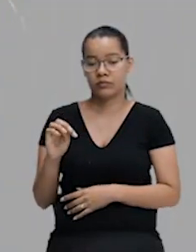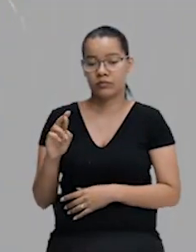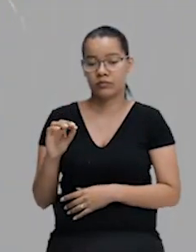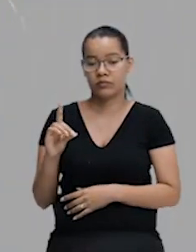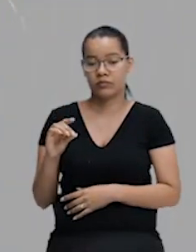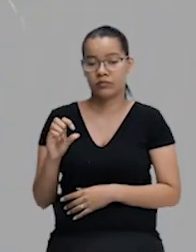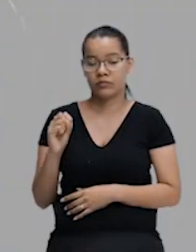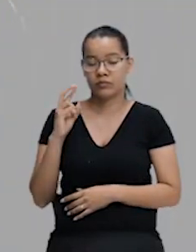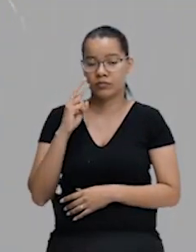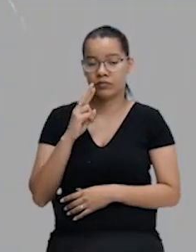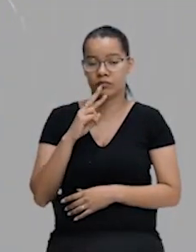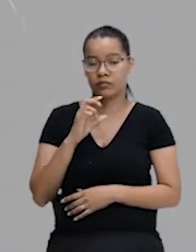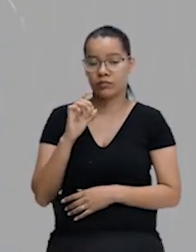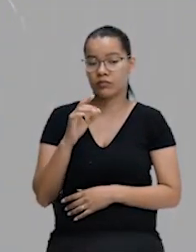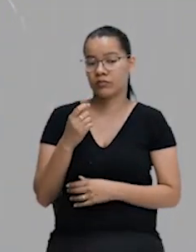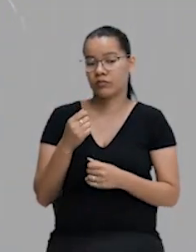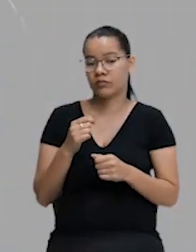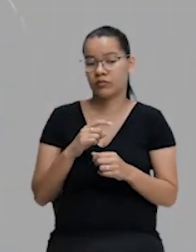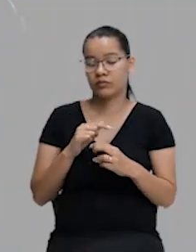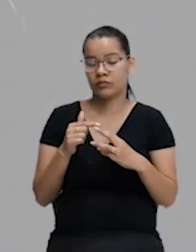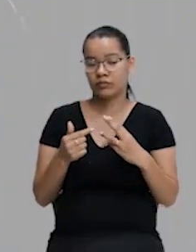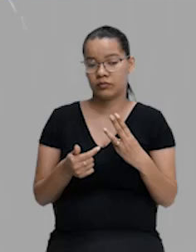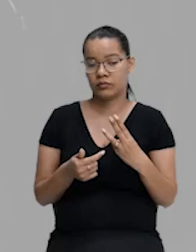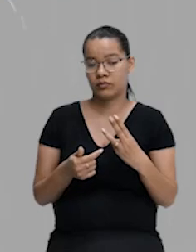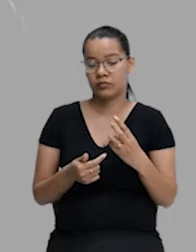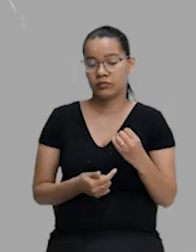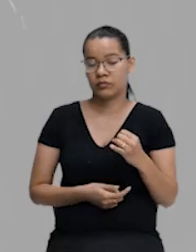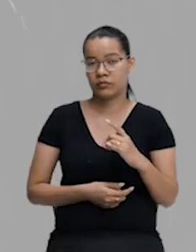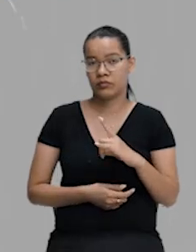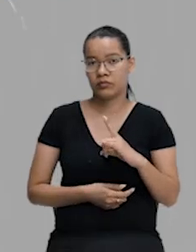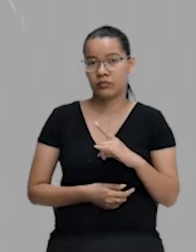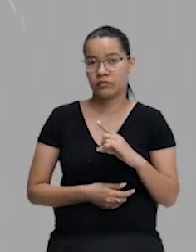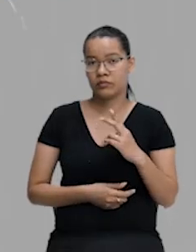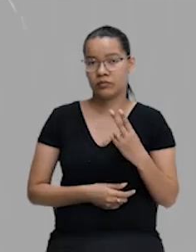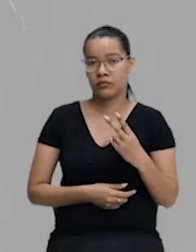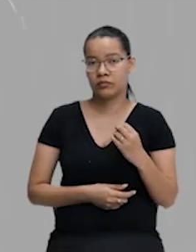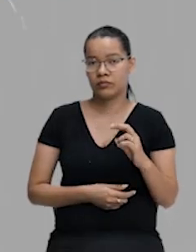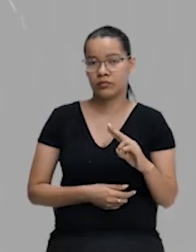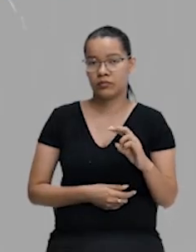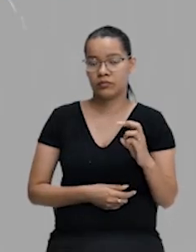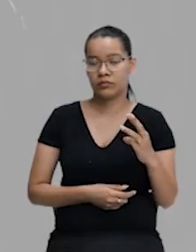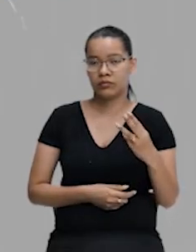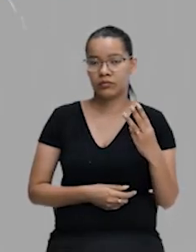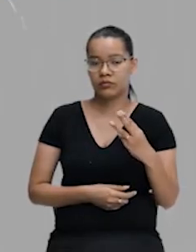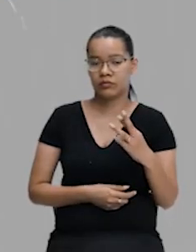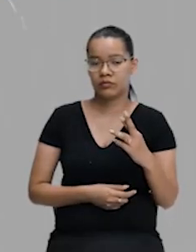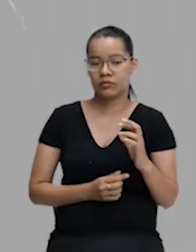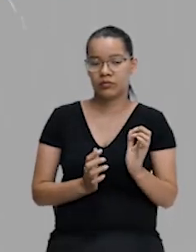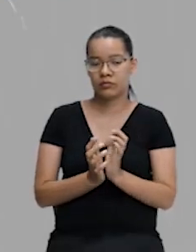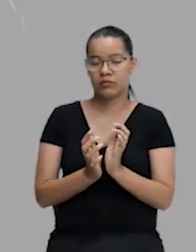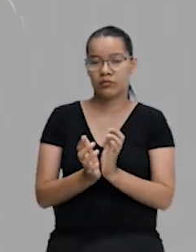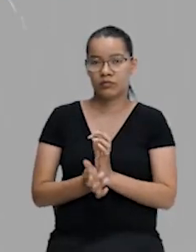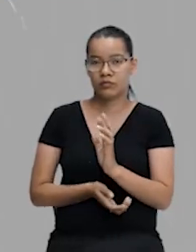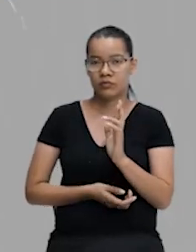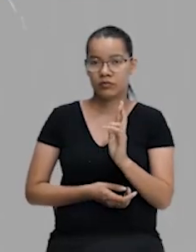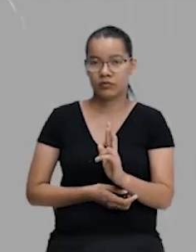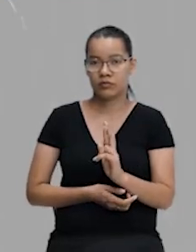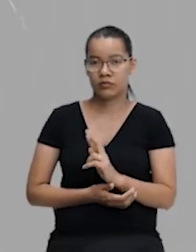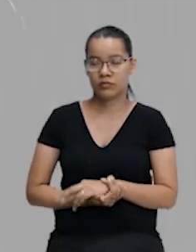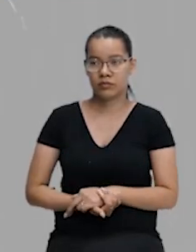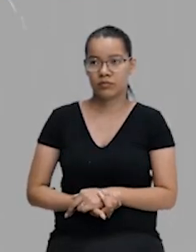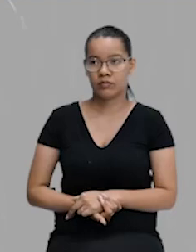ser 3 grupos R. Se tivermos 2 ou 3 grupos R saturados, ou seja,